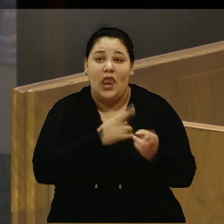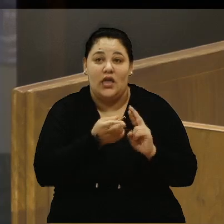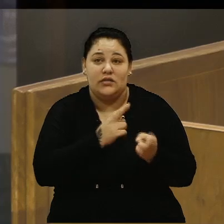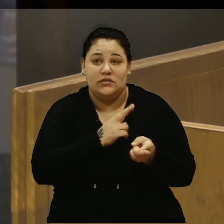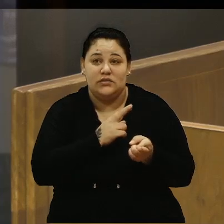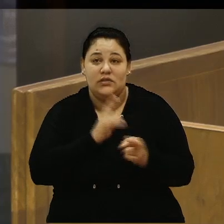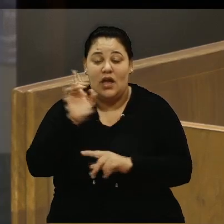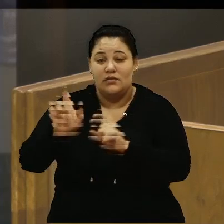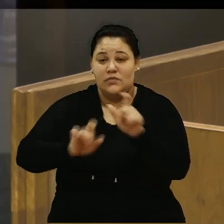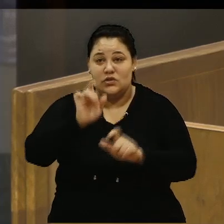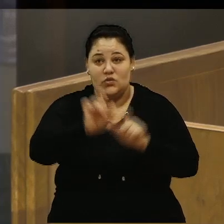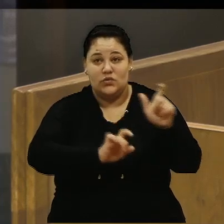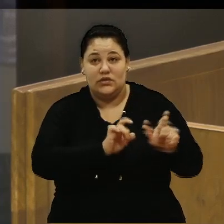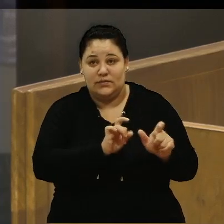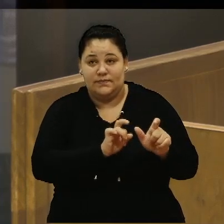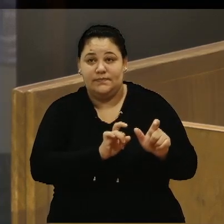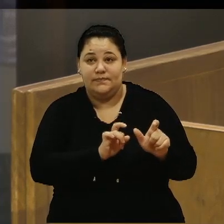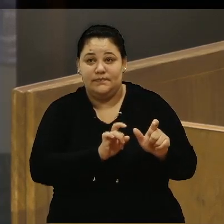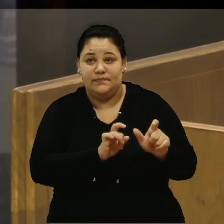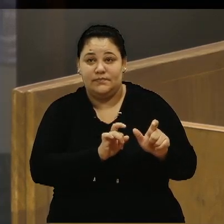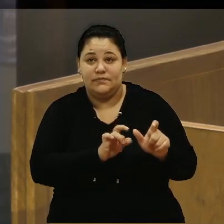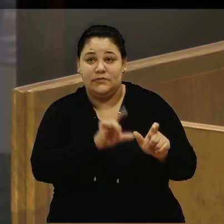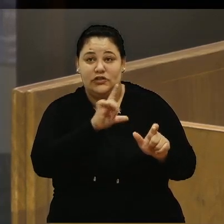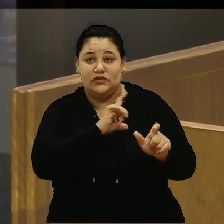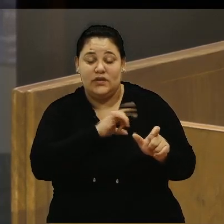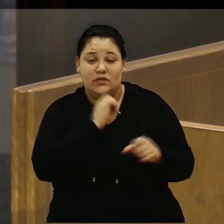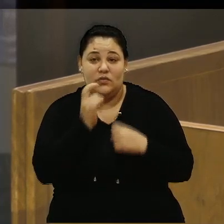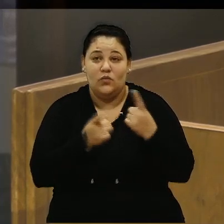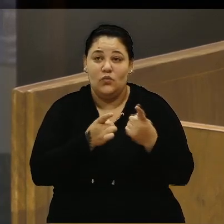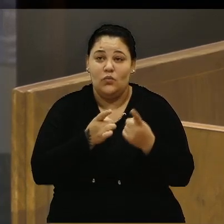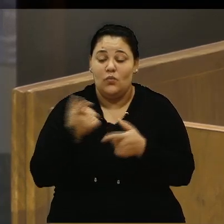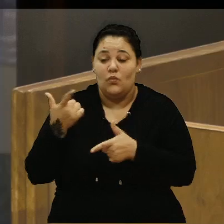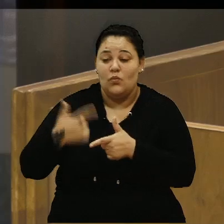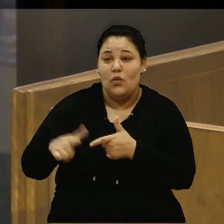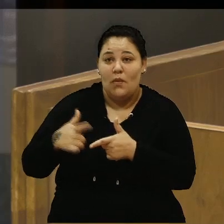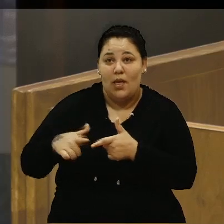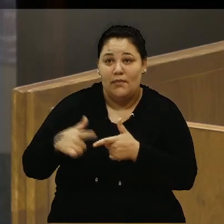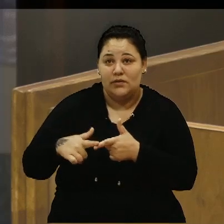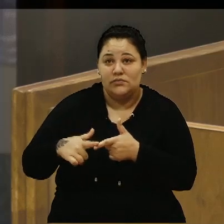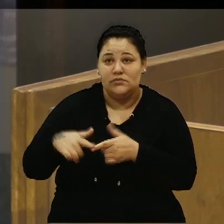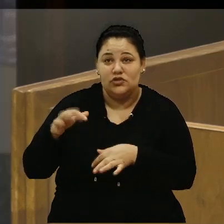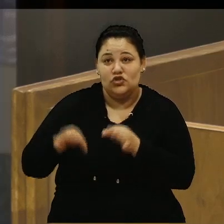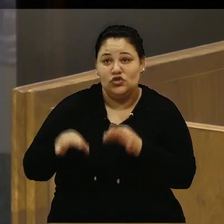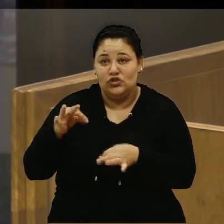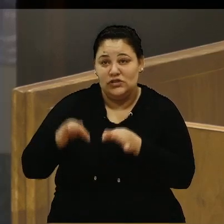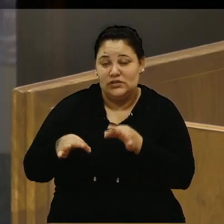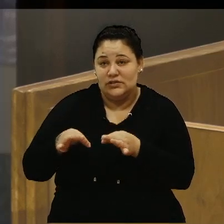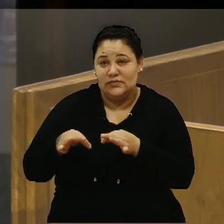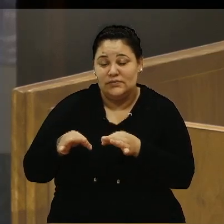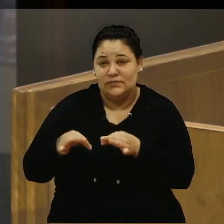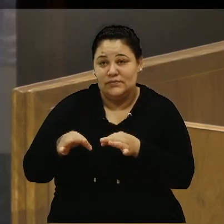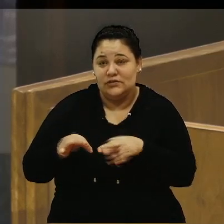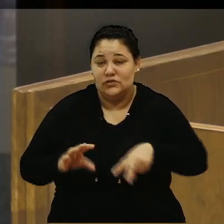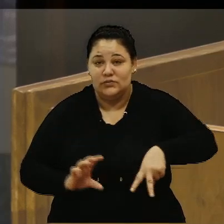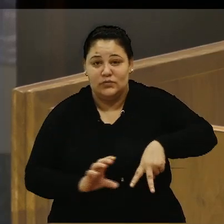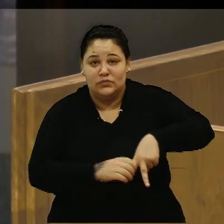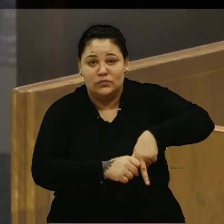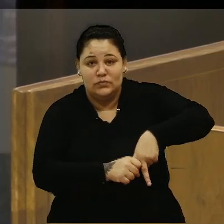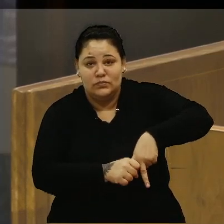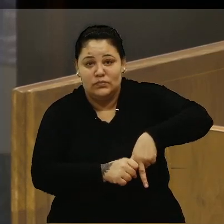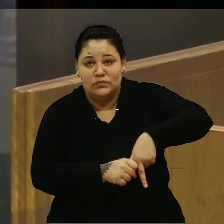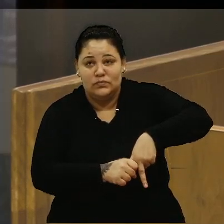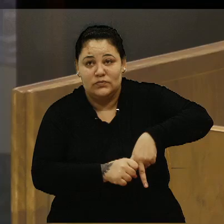das pessoas que tiveram algum problema com a justiça, algumas pessoas com tornozeleira estão lá trabalhando